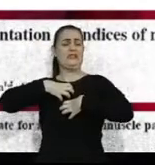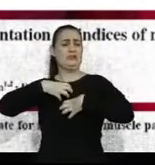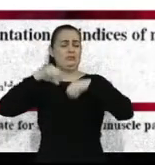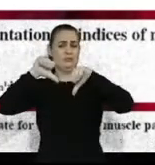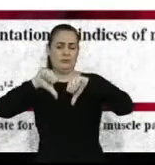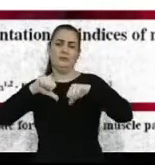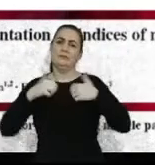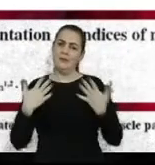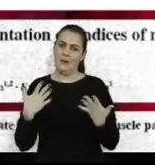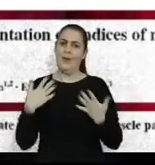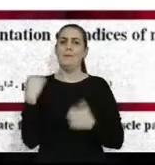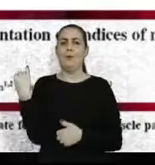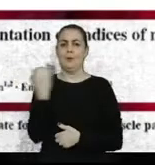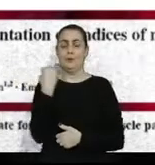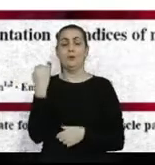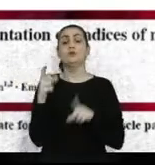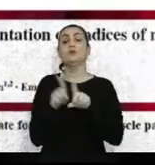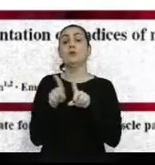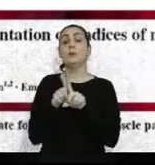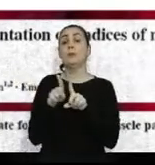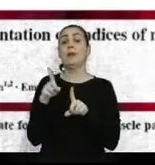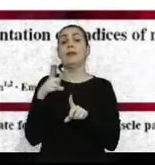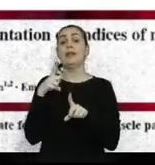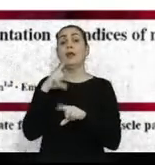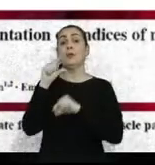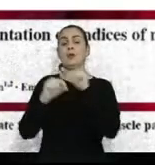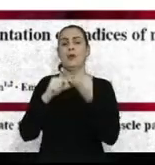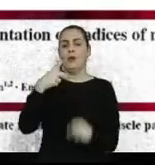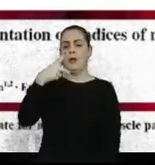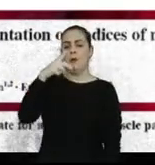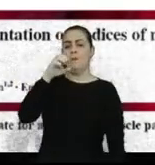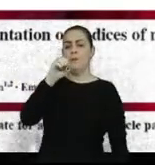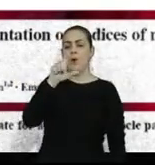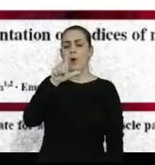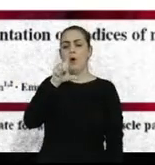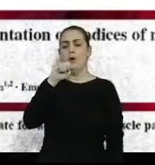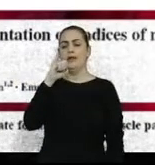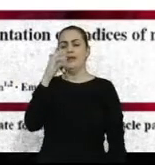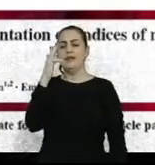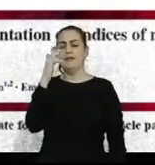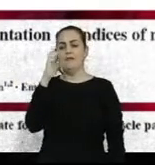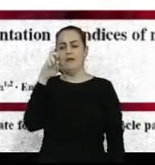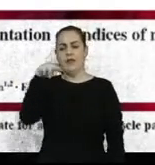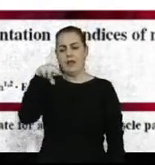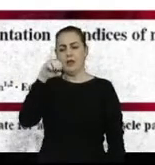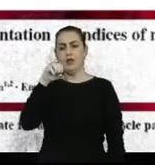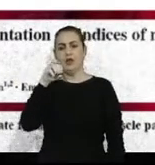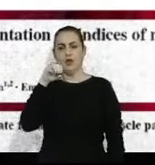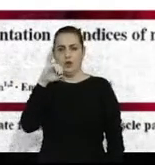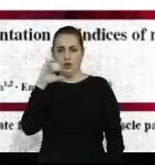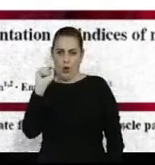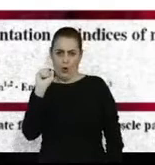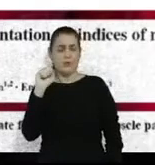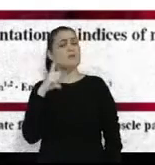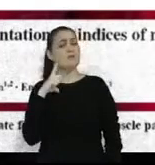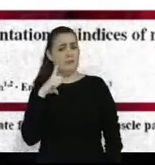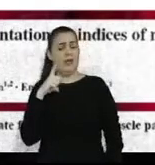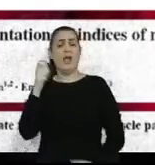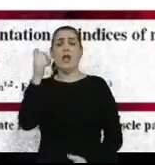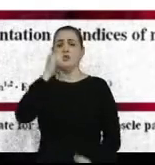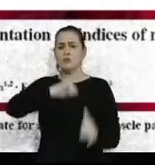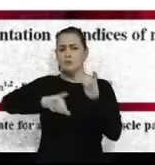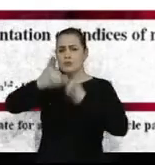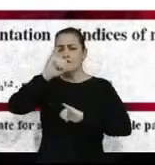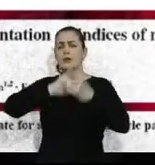São substâncias naturais encontradas em diversos alimentos que têm esse potencial antioxidante e anti-inflamatório. Então, eles vão ter esse benefício